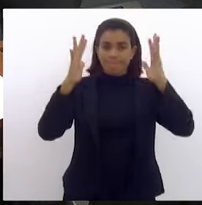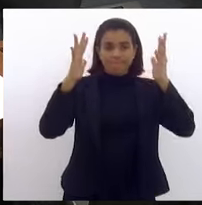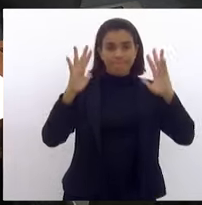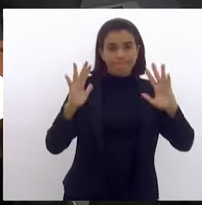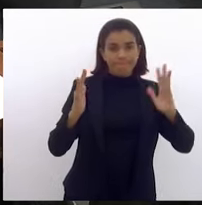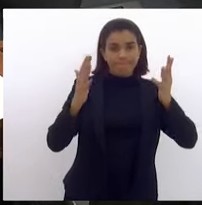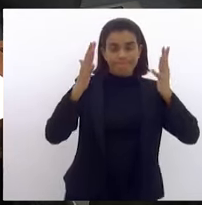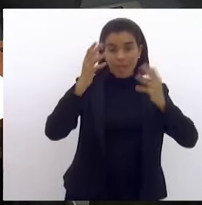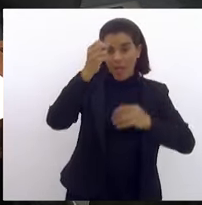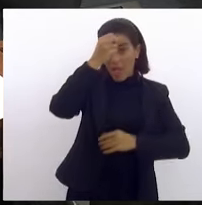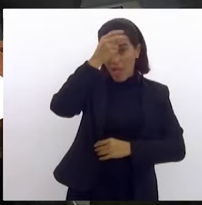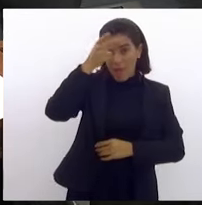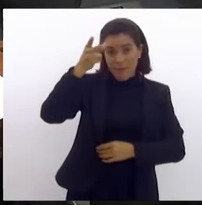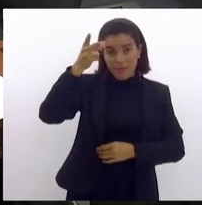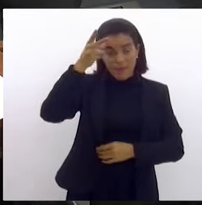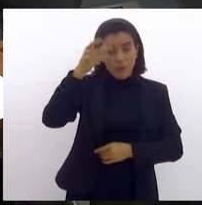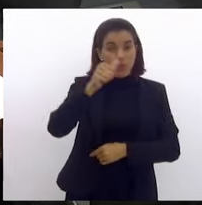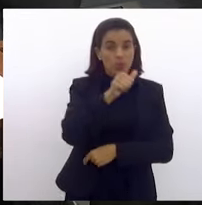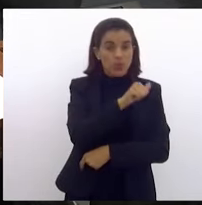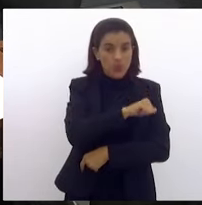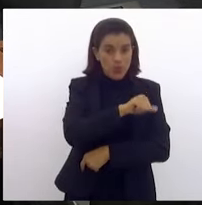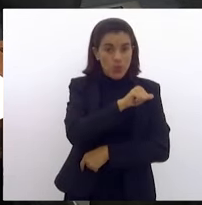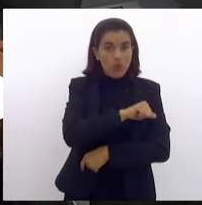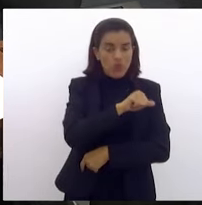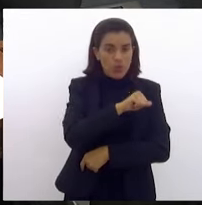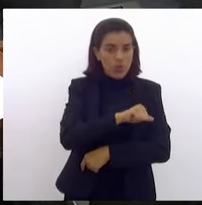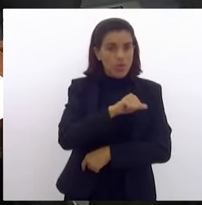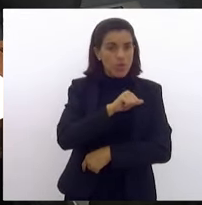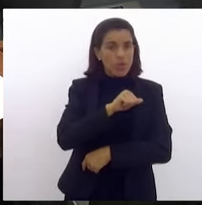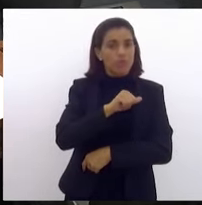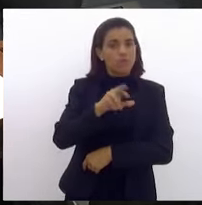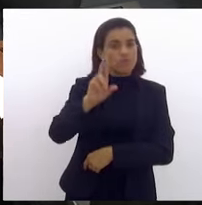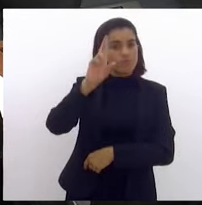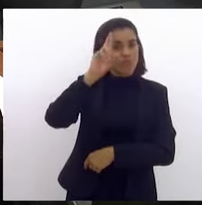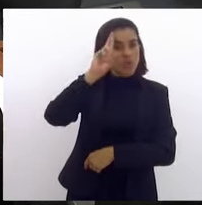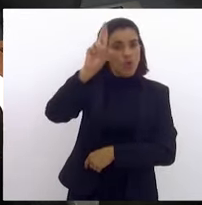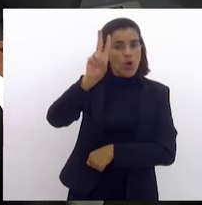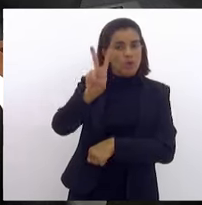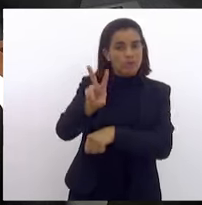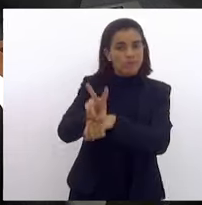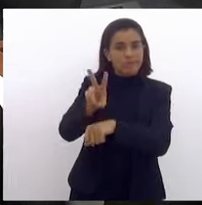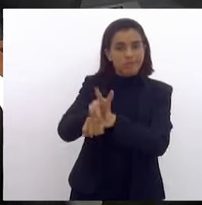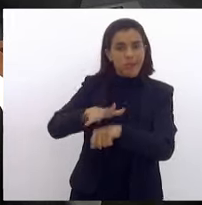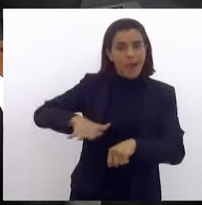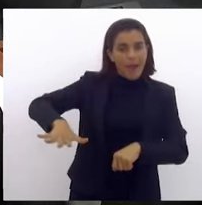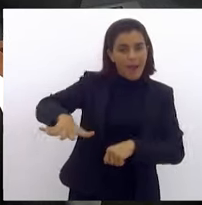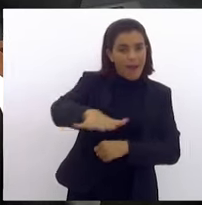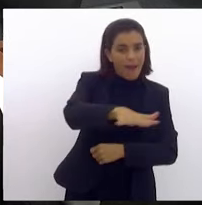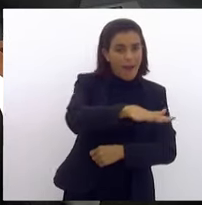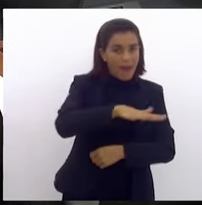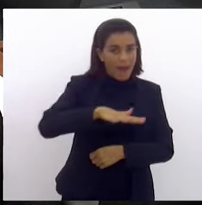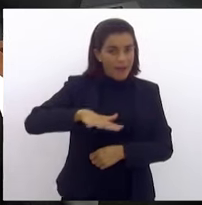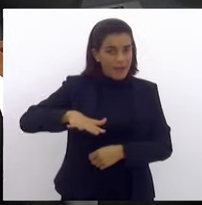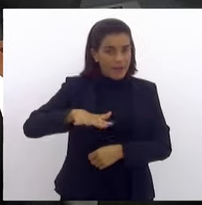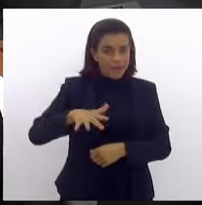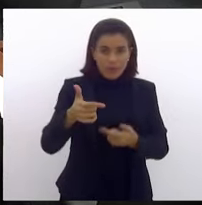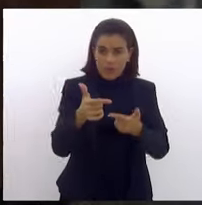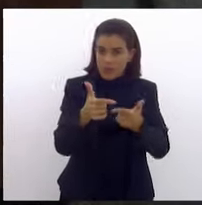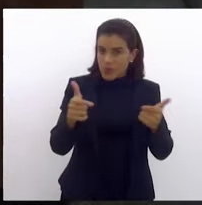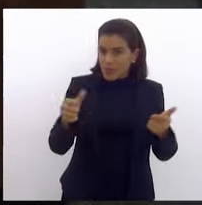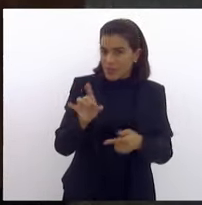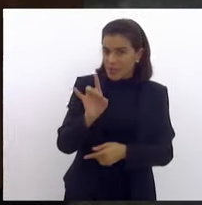a Prefeitura do Rio de Janeiro ser a detentora daquela área que, diga-se de passagem, não tem só